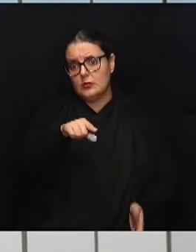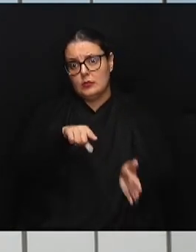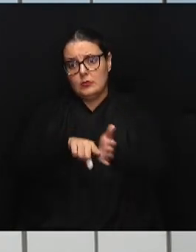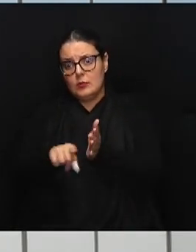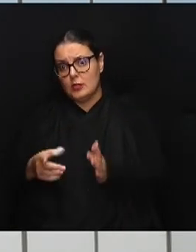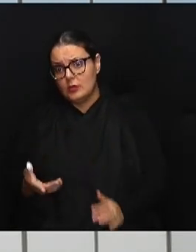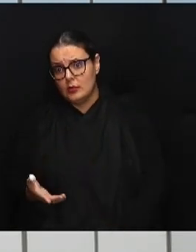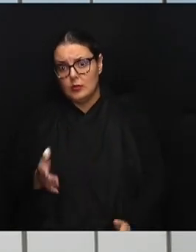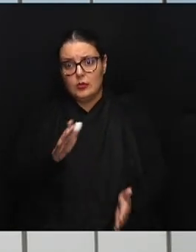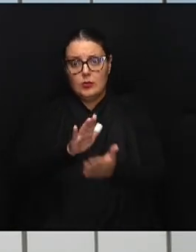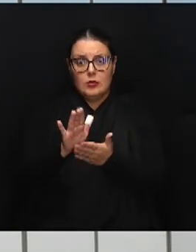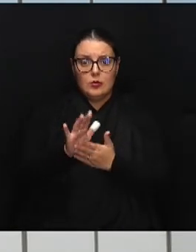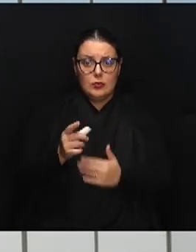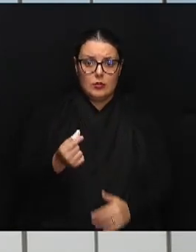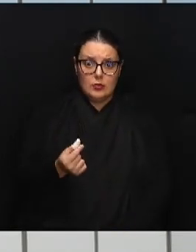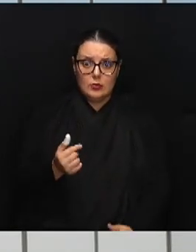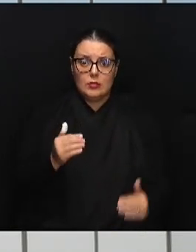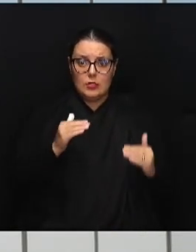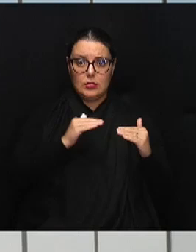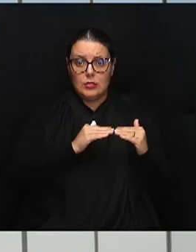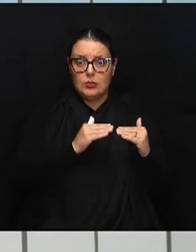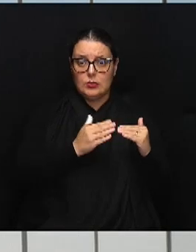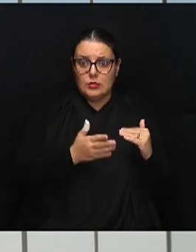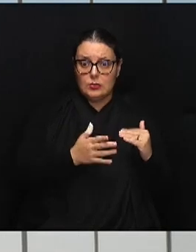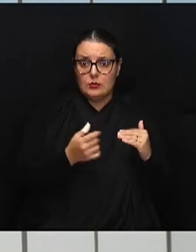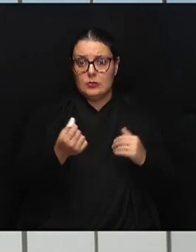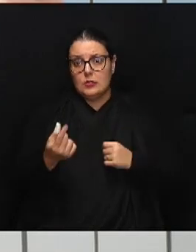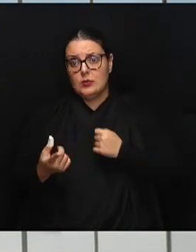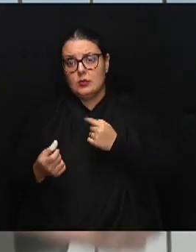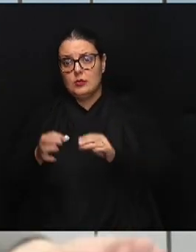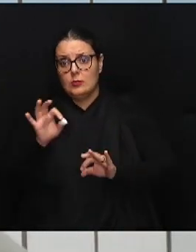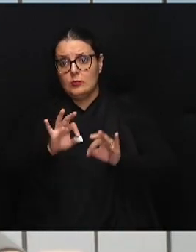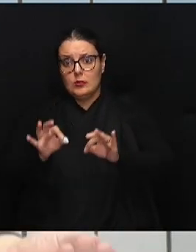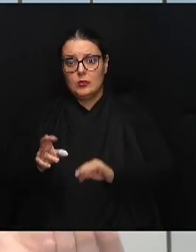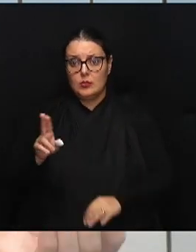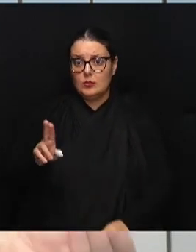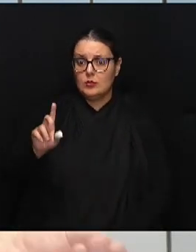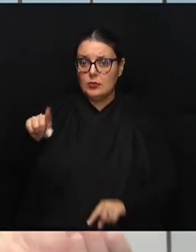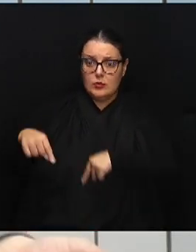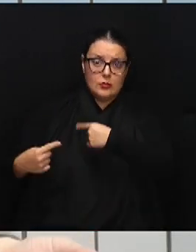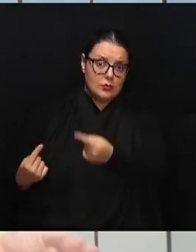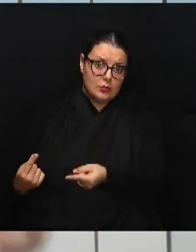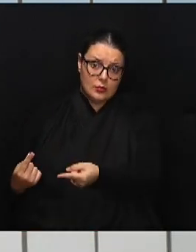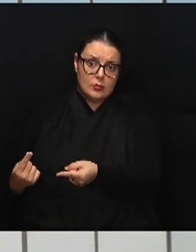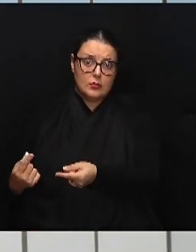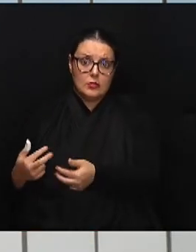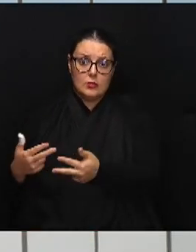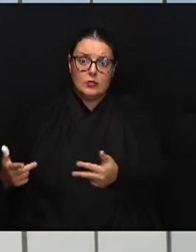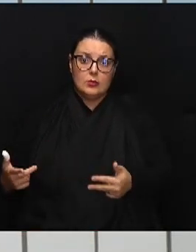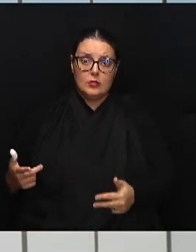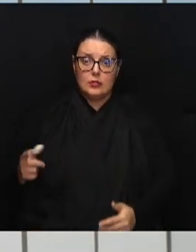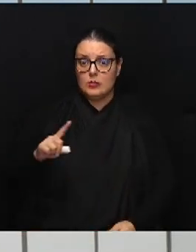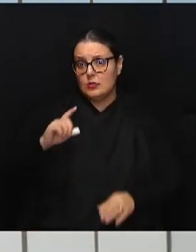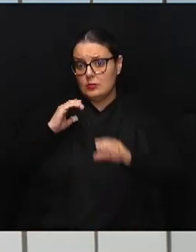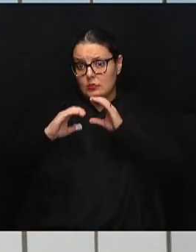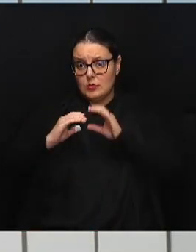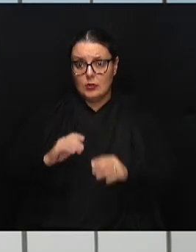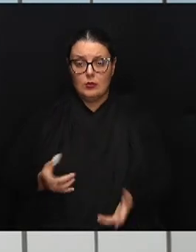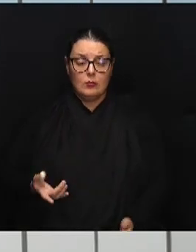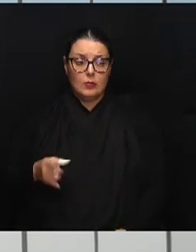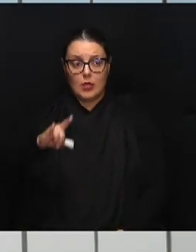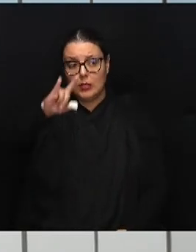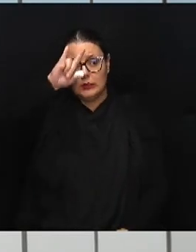ou gastar um dinheiro que estava combinado para determinado projeto e usar em outra coisa sem comunicar. Uma